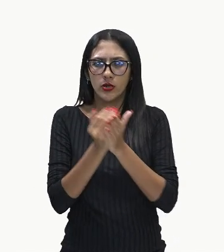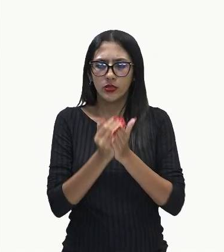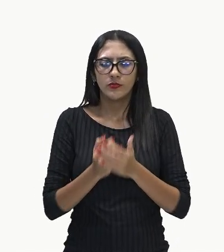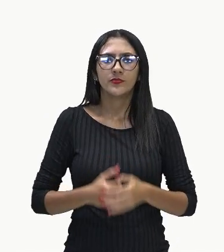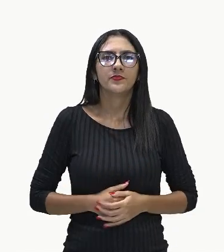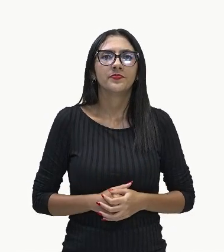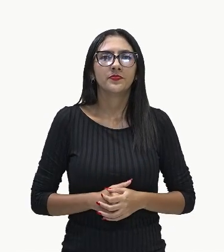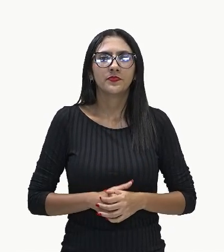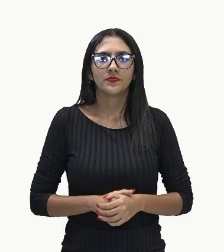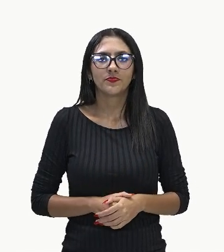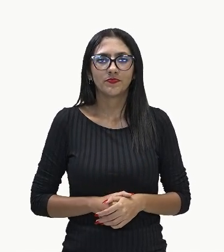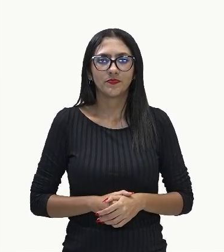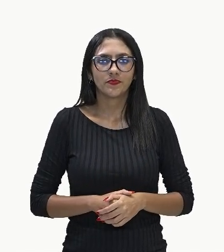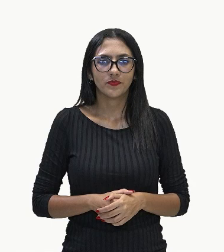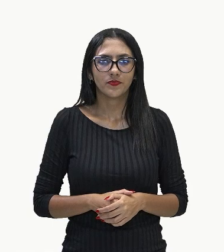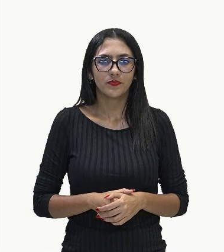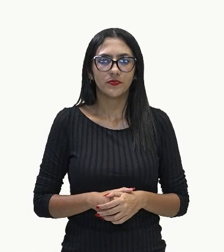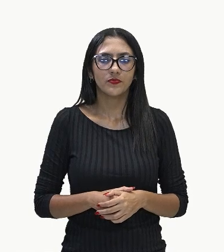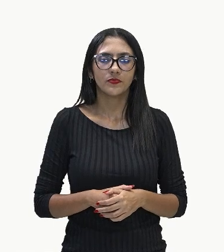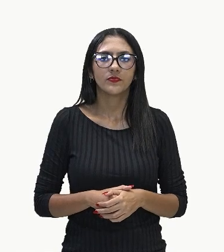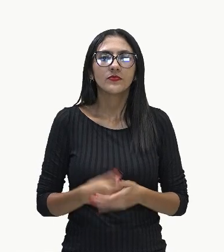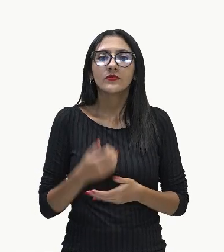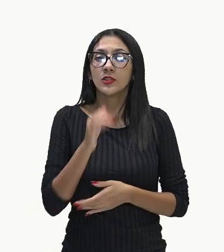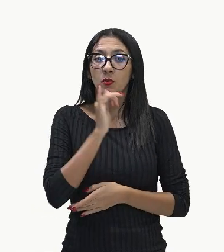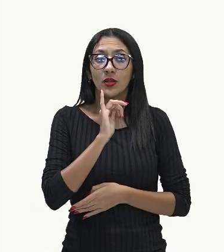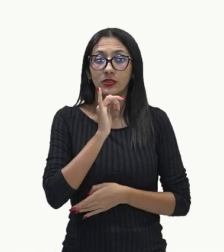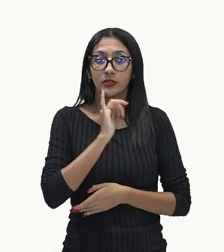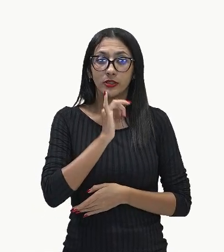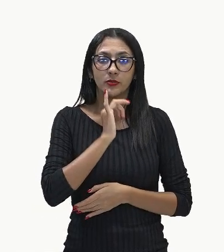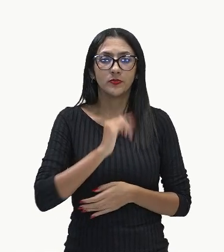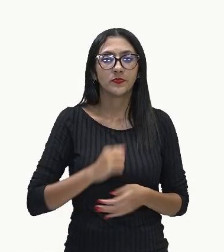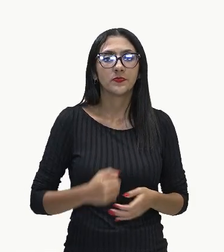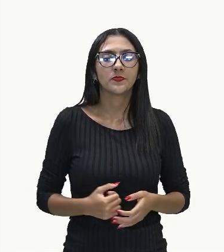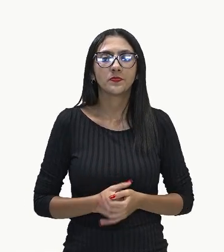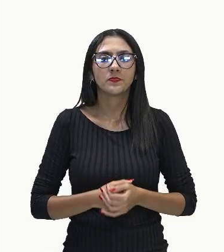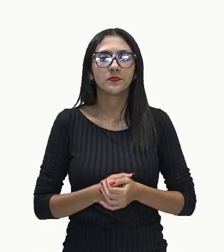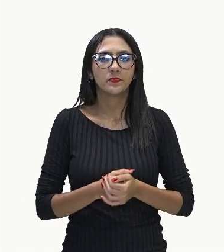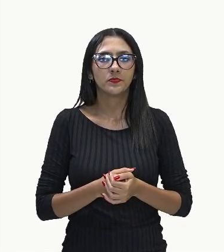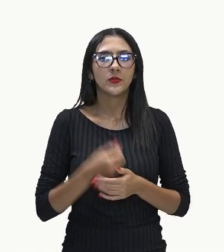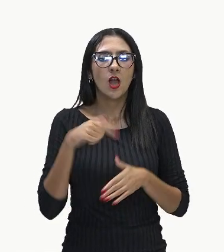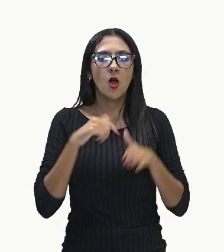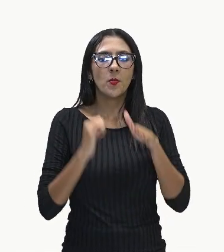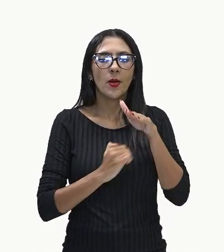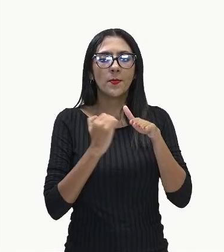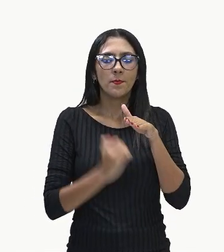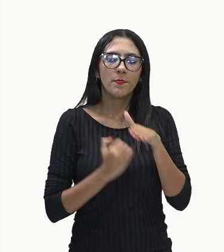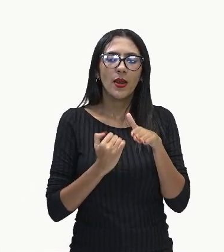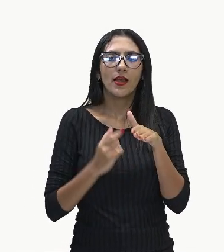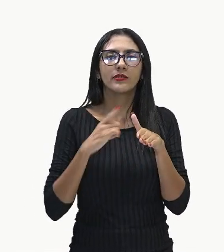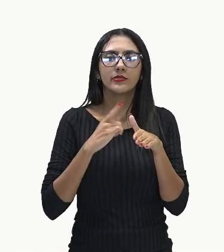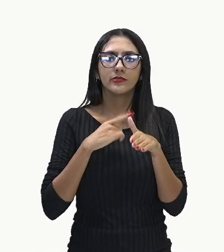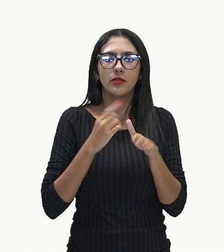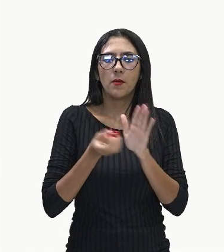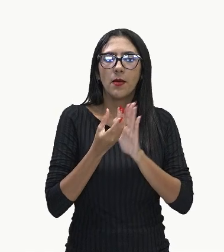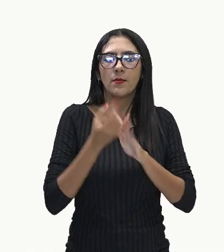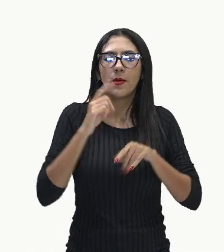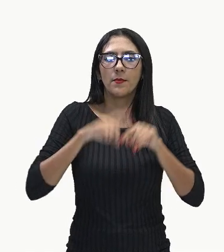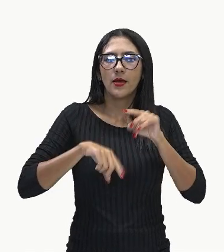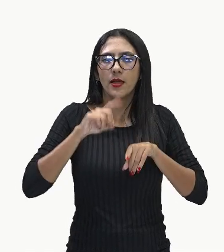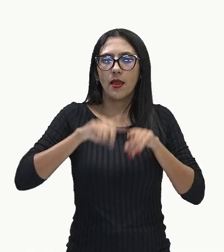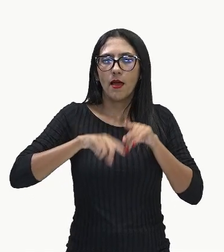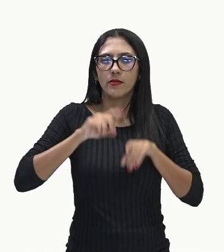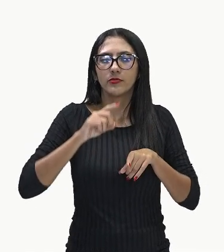centrada. Ok? Vamos aqui ver um exemplo. Uma empresa que fabrica parafusos pretende fazer